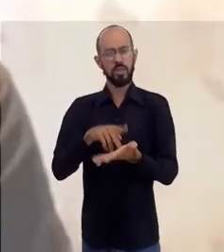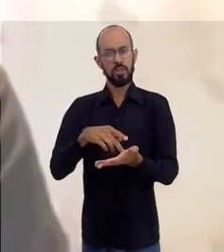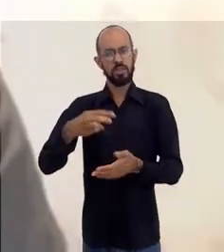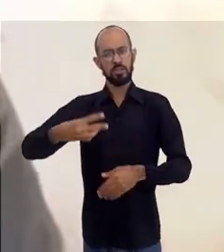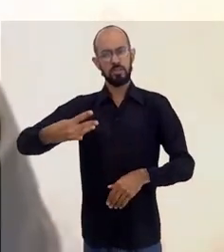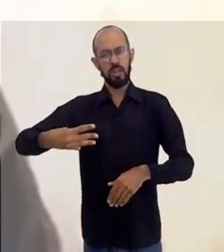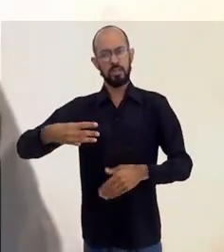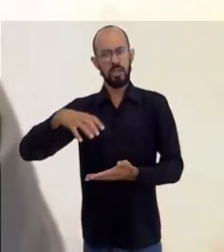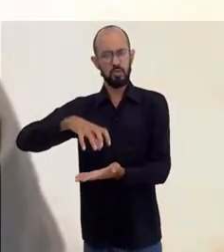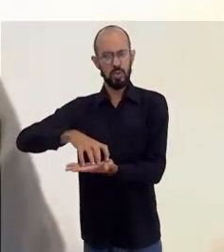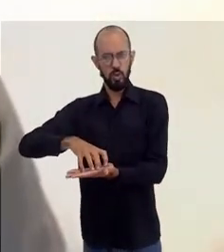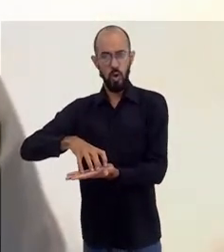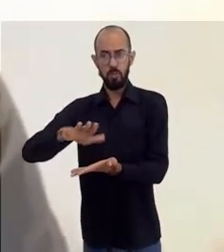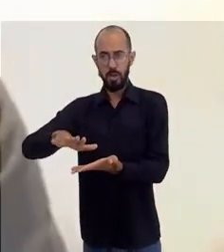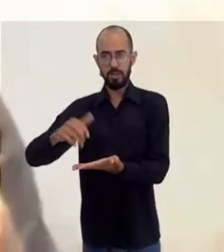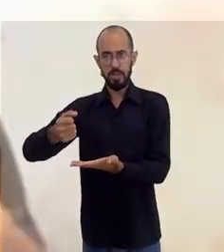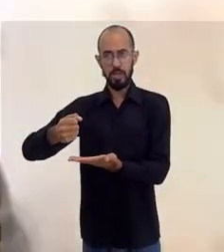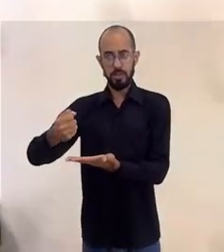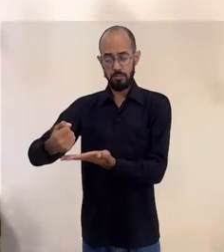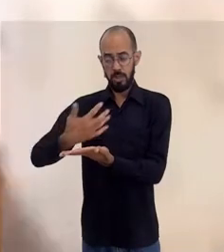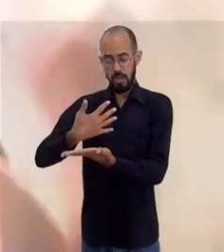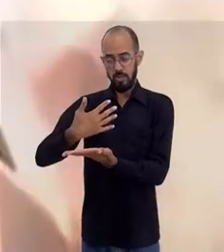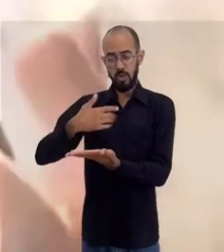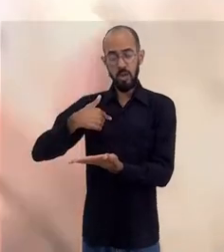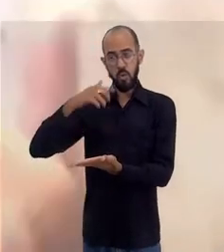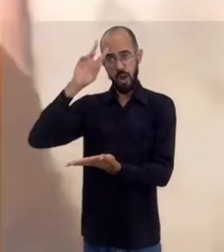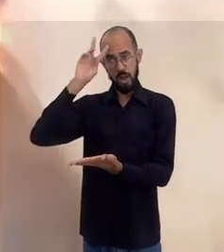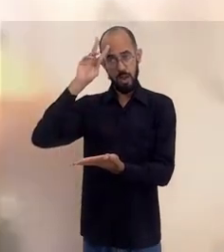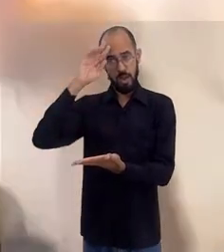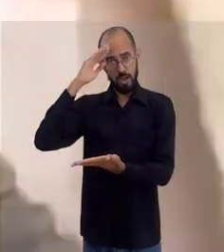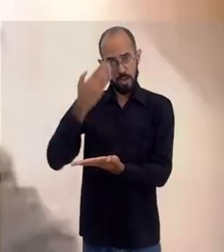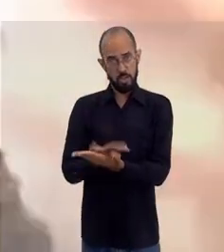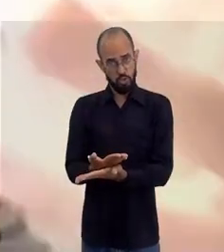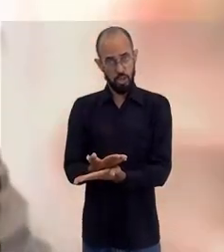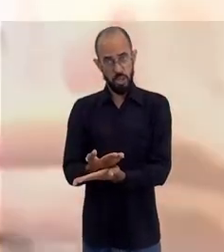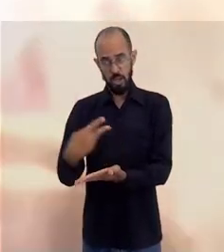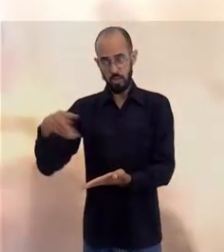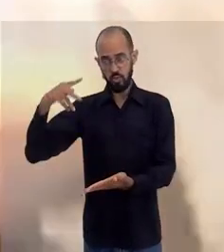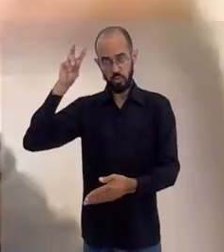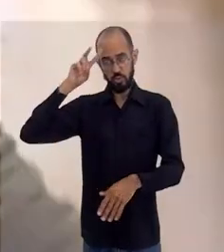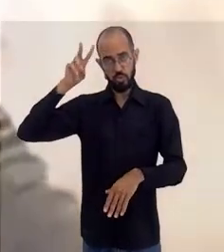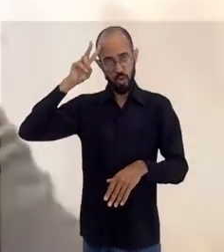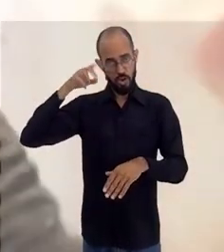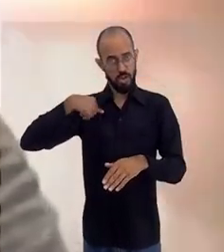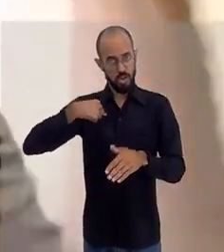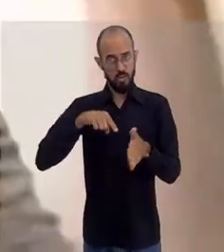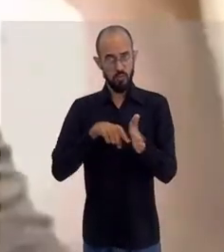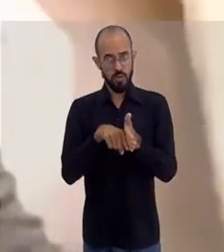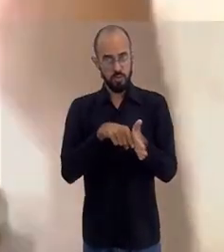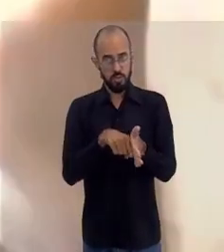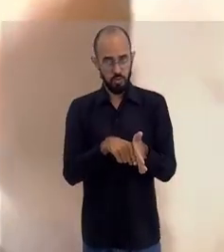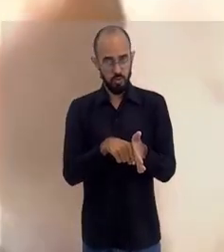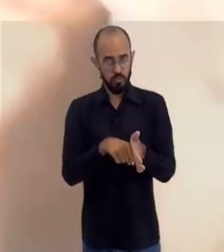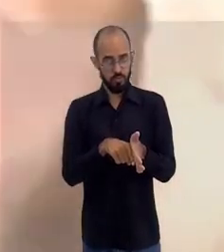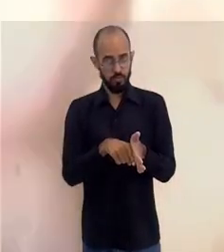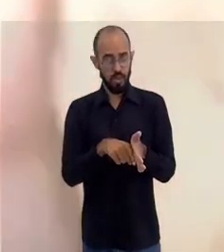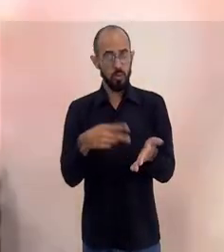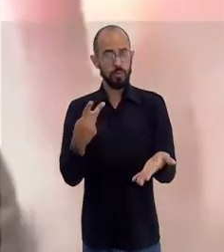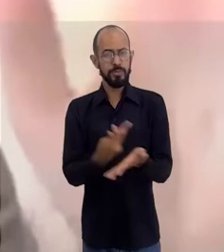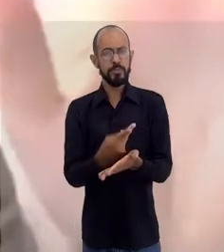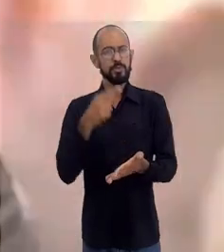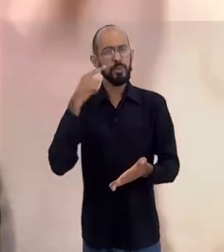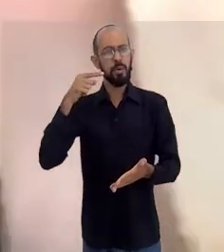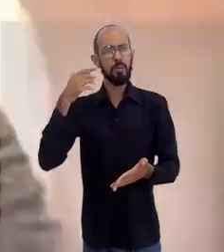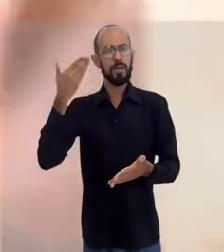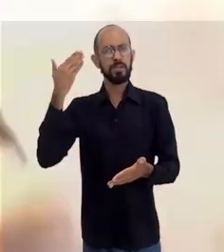então muitas pessoas me mandaram e olha eu acreditei na sua história eu conheço a sua história eu investiguei Essa semana ele falar